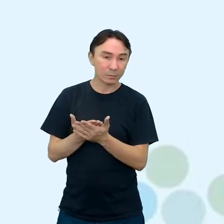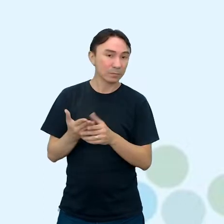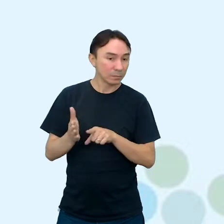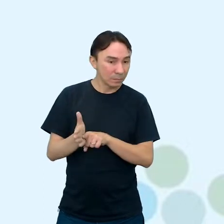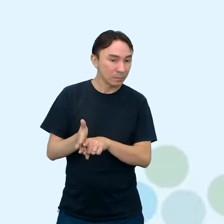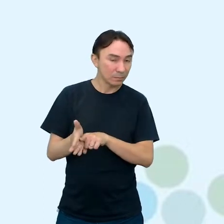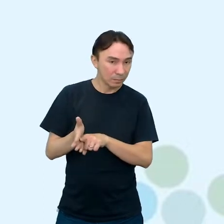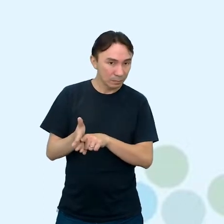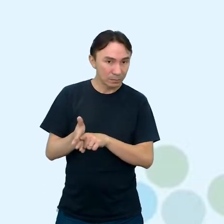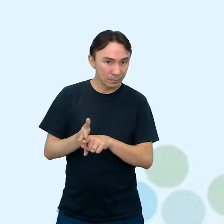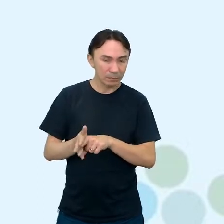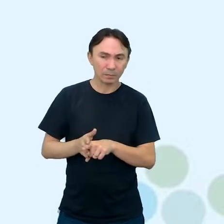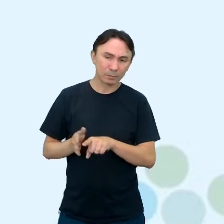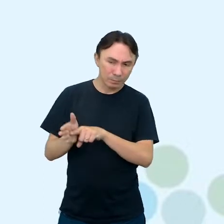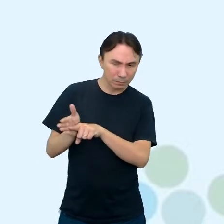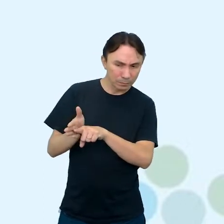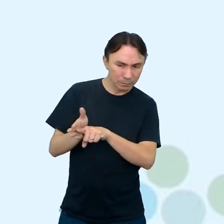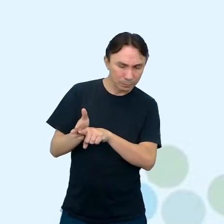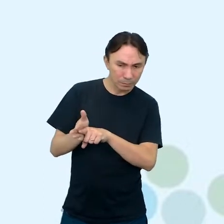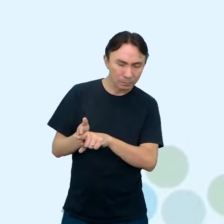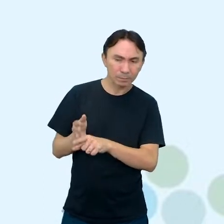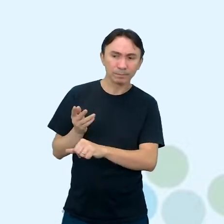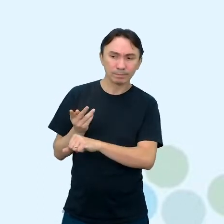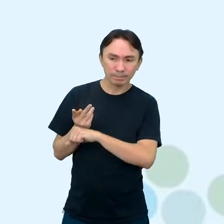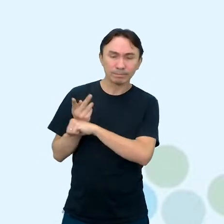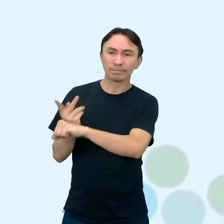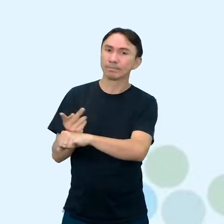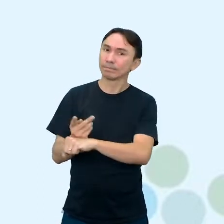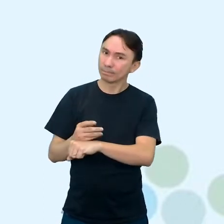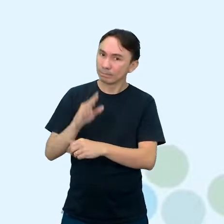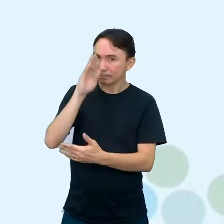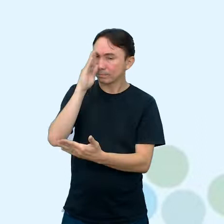fontes confiáveis, informações sobre as dinâmicas